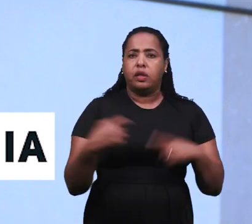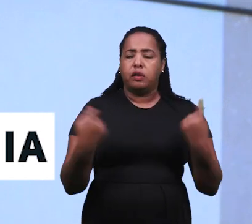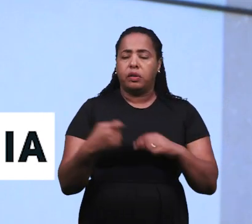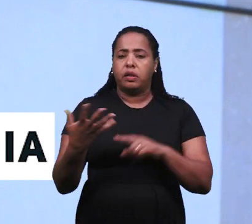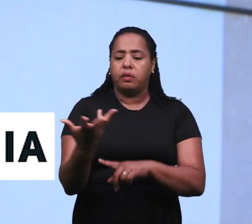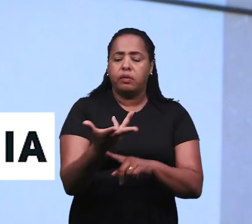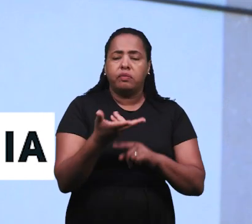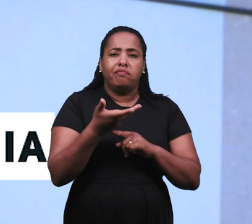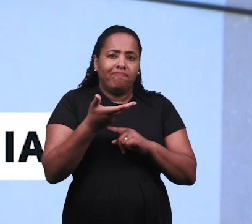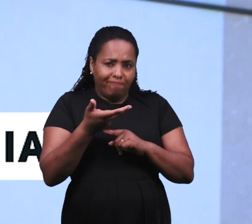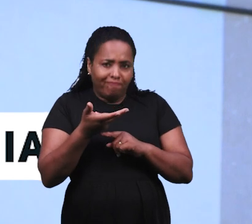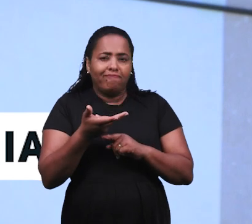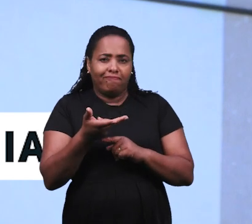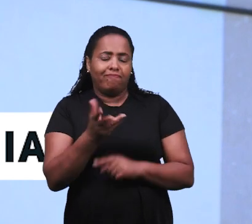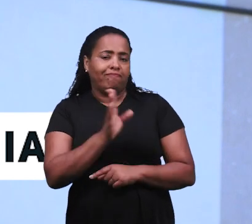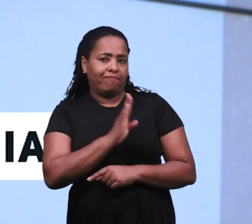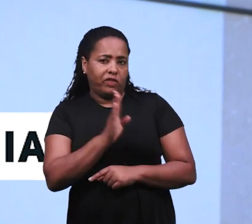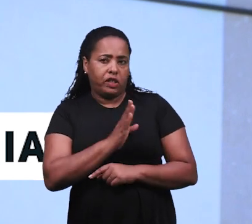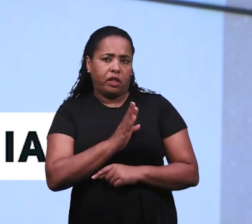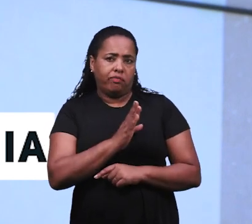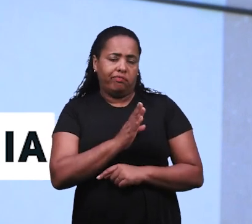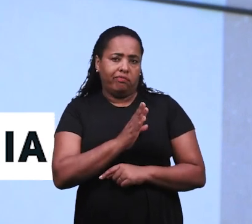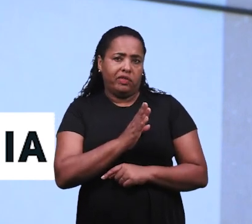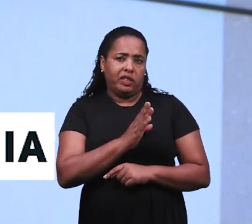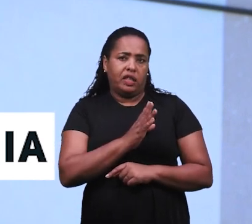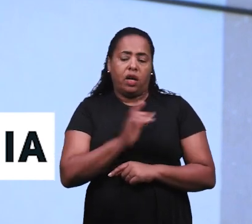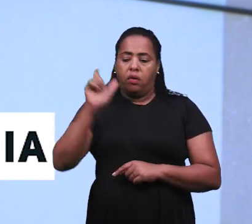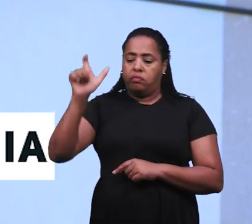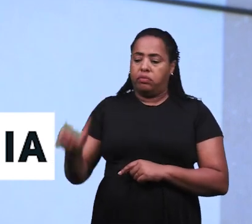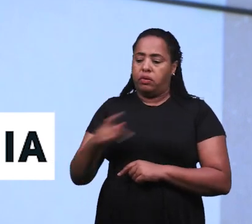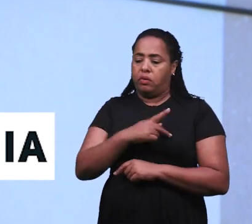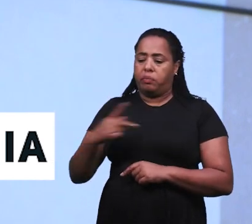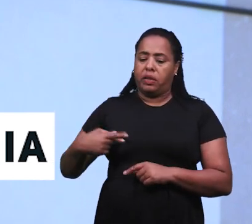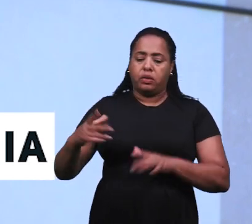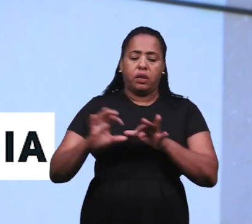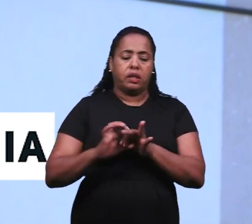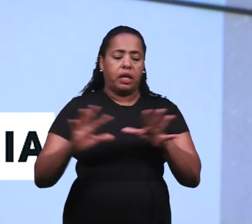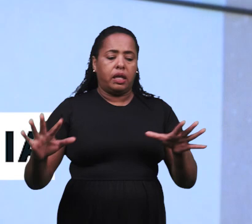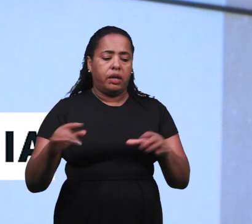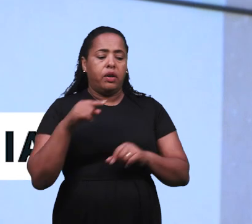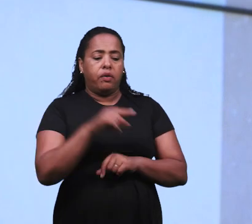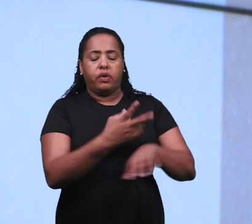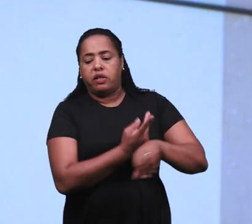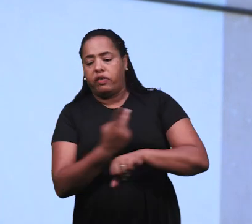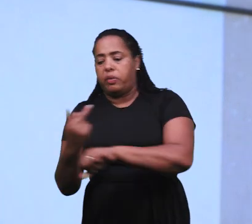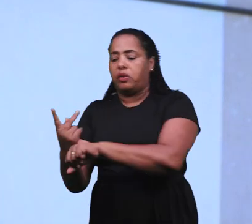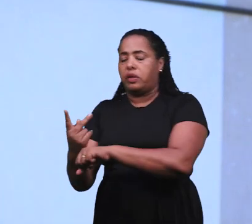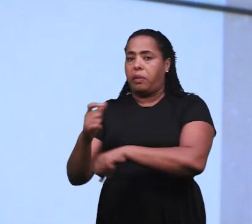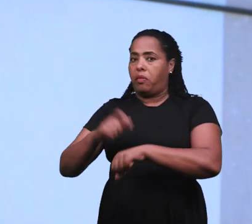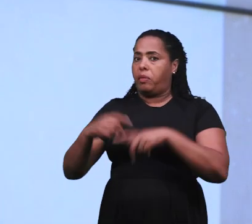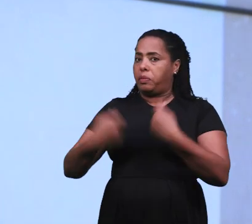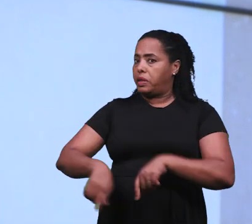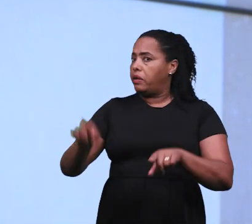coração dele. É. Não é automático. Não é? A figura do pastor ele está ali à sua disposição e você vai procurá-lo quando você precisar. Não